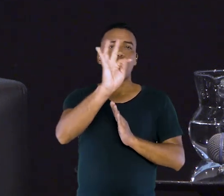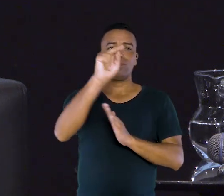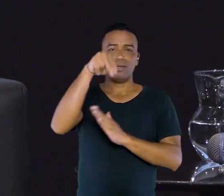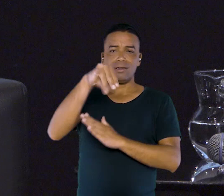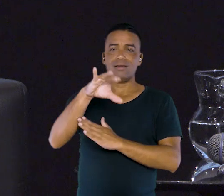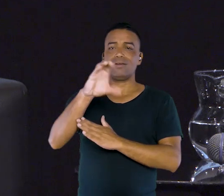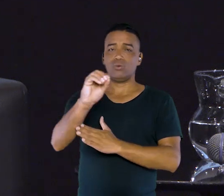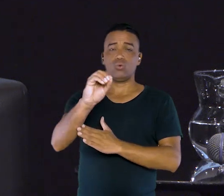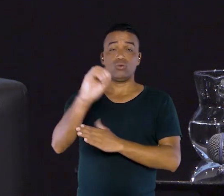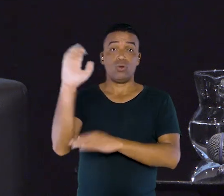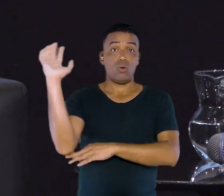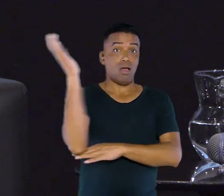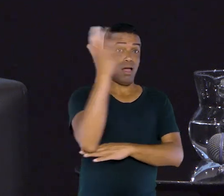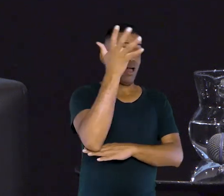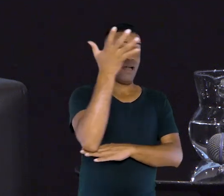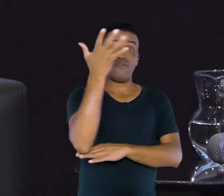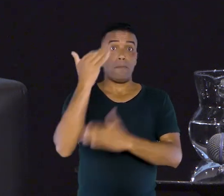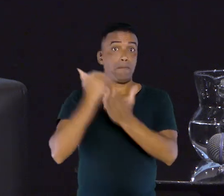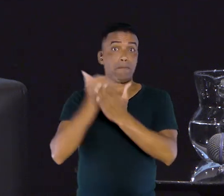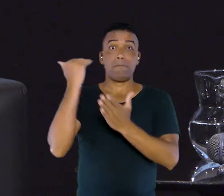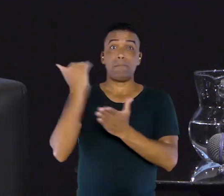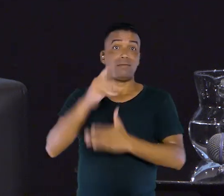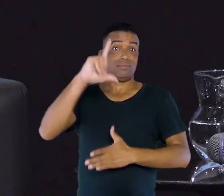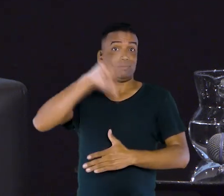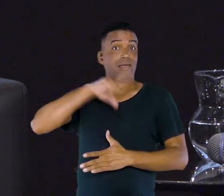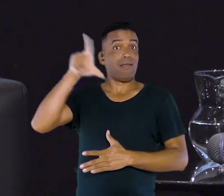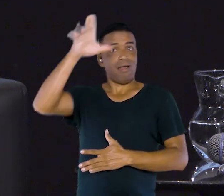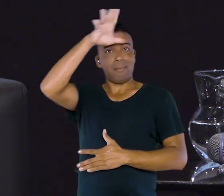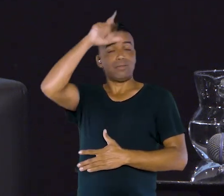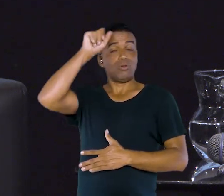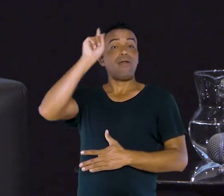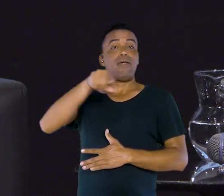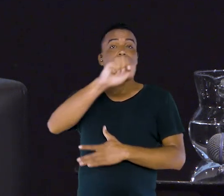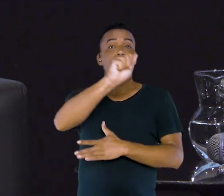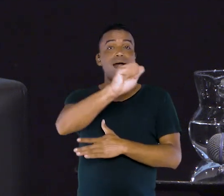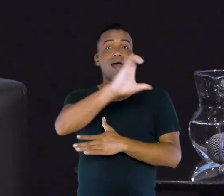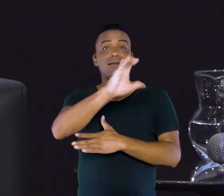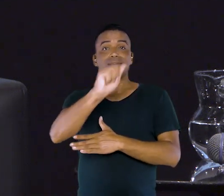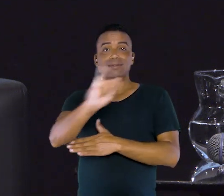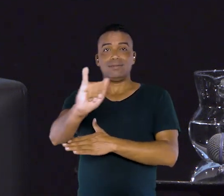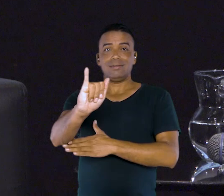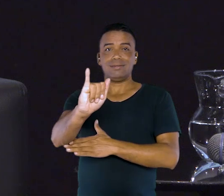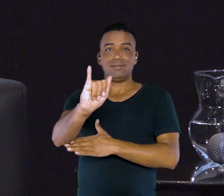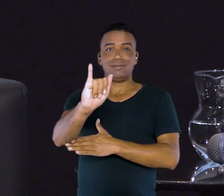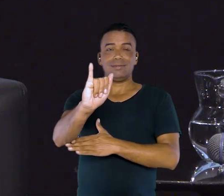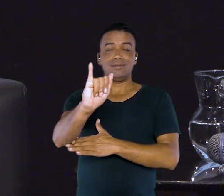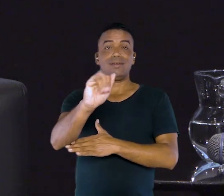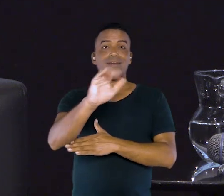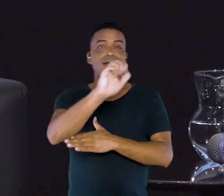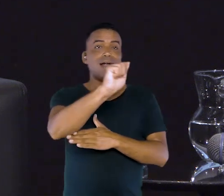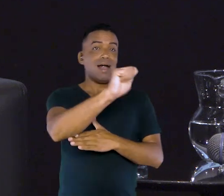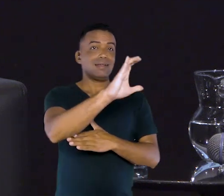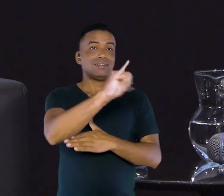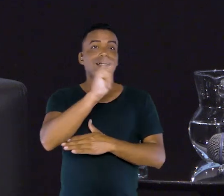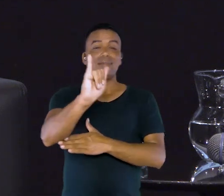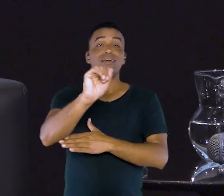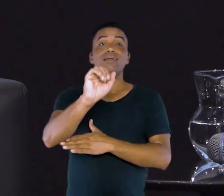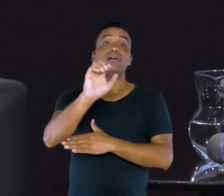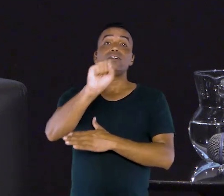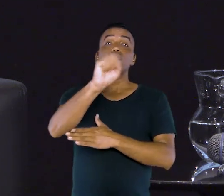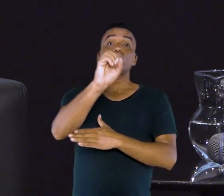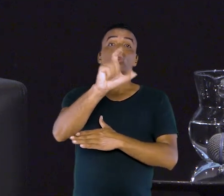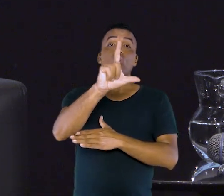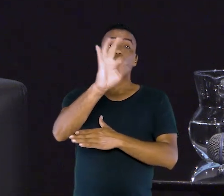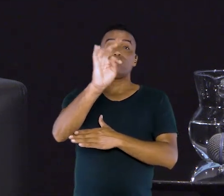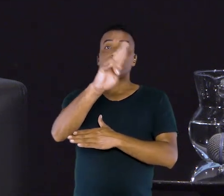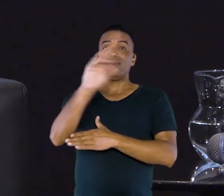nós que a árvore mais comum na Amazônia, a espécie de árvore mais comum na Amazônia é o açaí. o açaí, que o pessoal chama de açaí solteiro, ou açaí